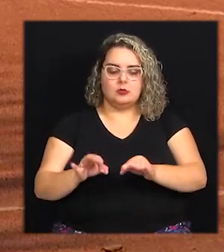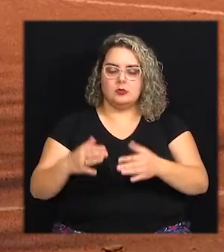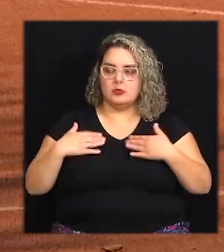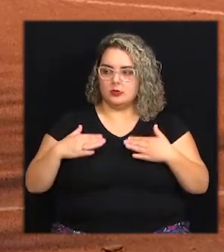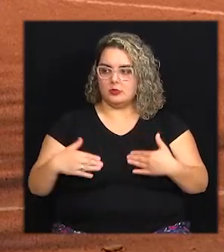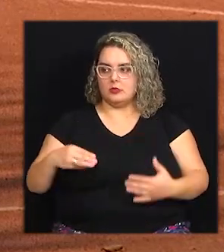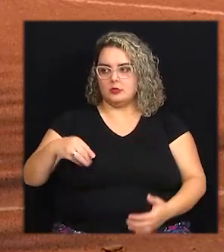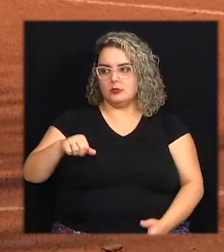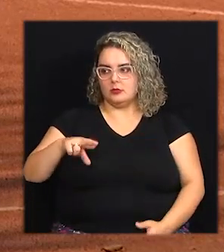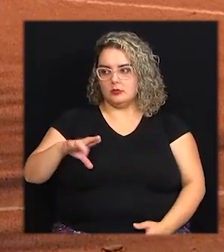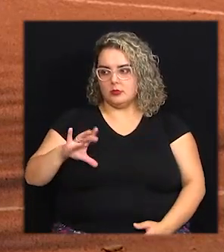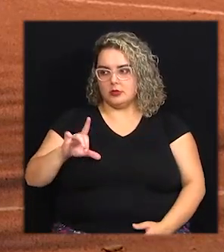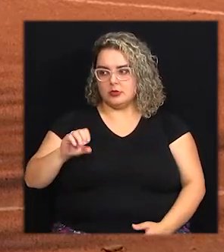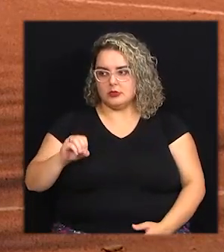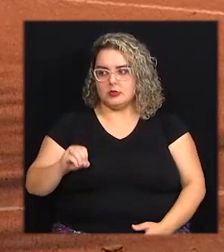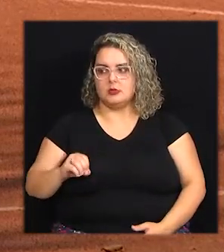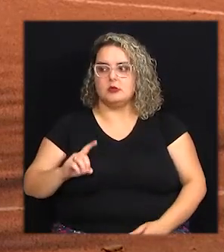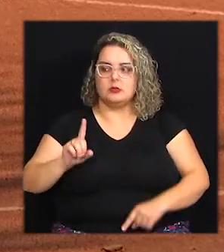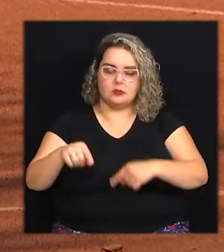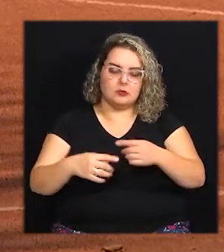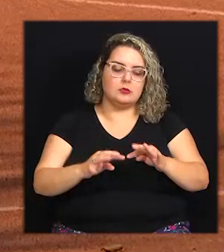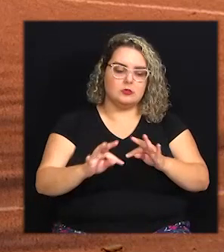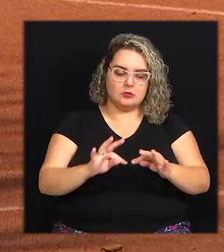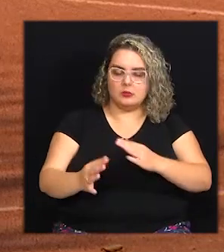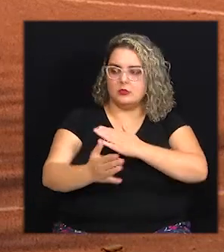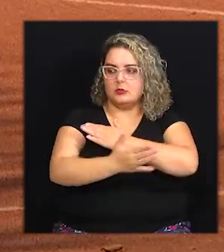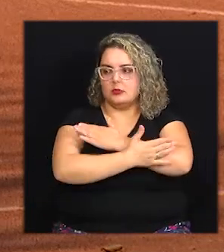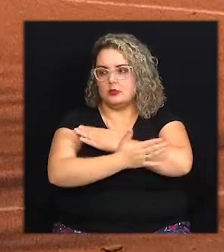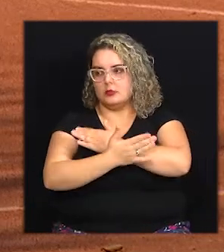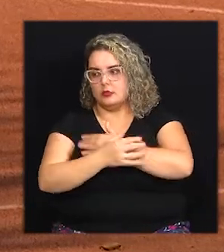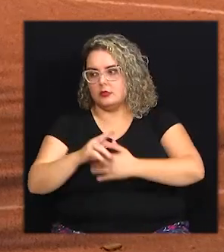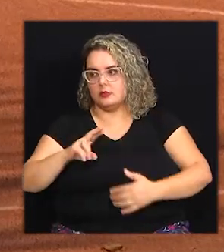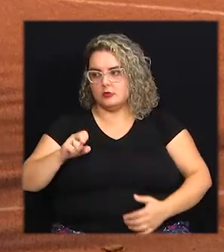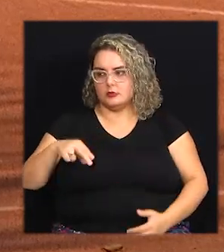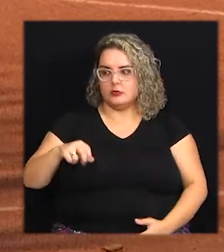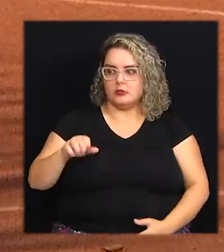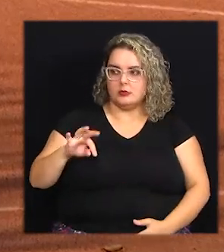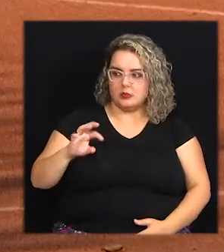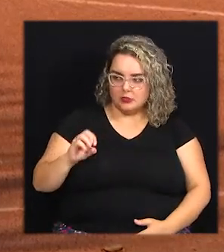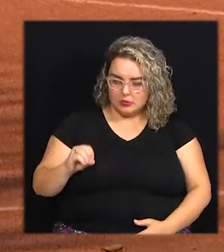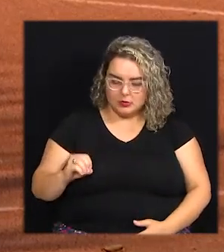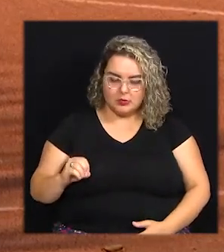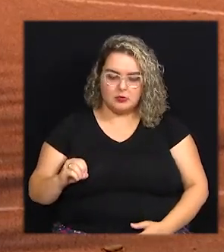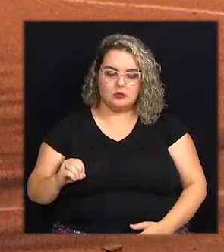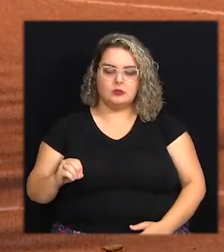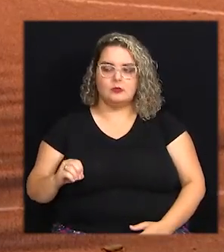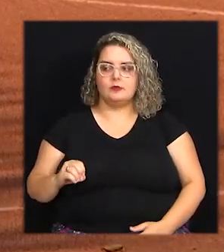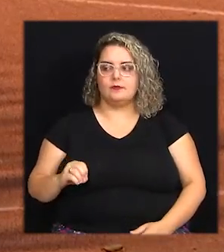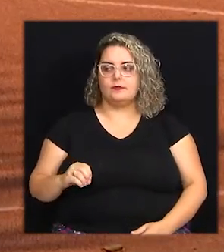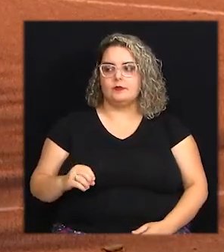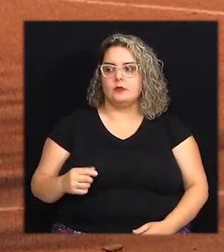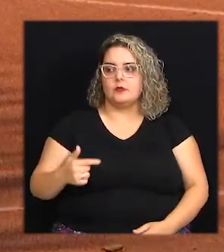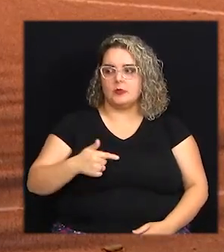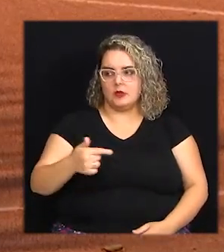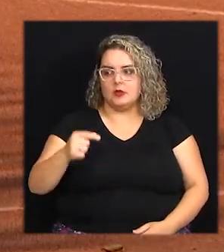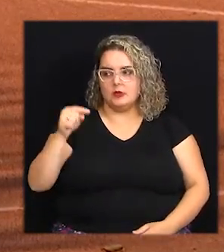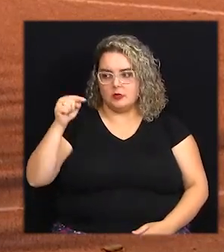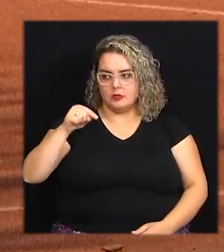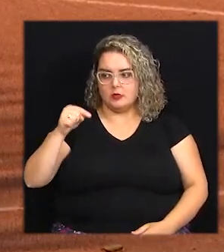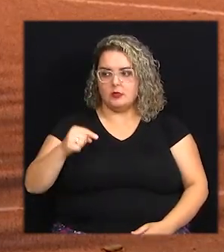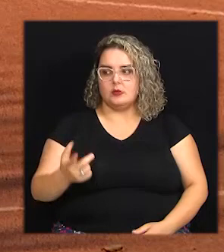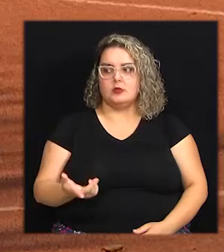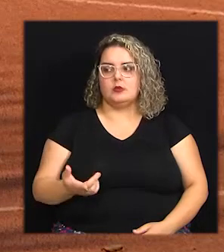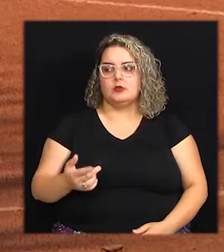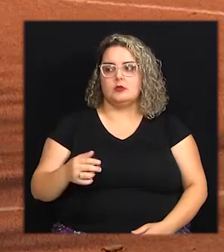o Marcelo Beloso, e tem outros treinadores também que me ajudam muito, que é o Renato Colasso, que inclusive estava comigo essa semana